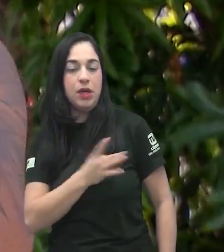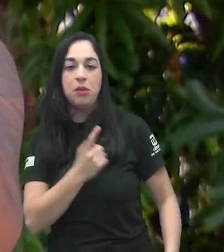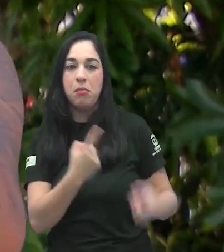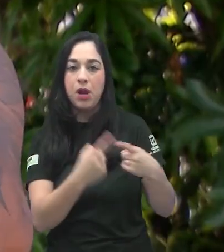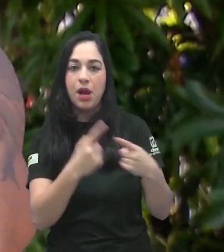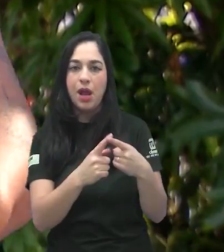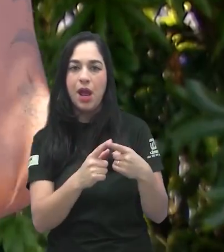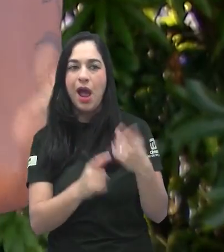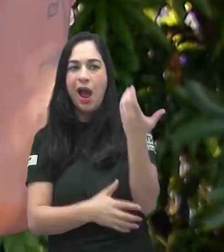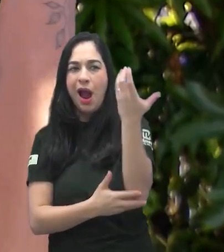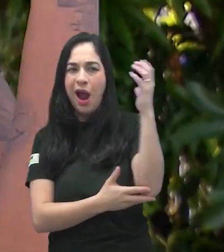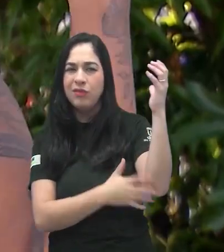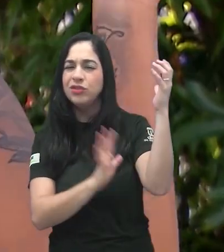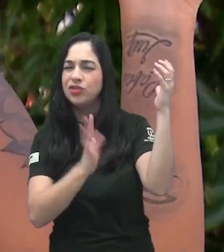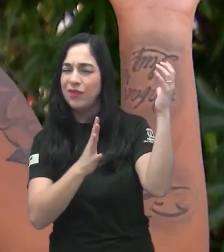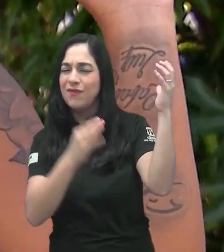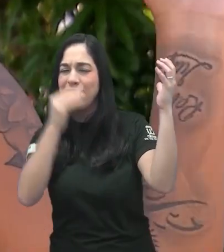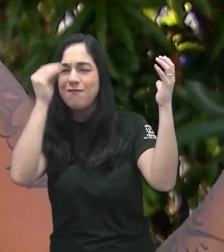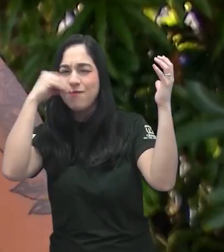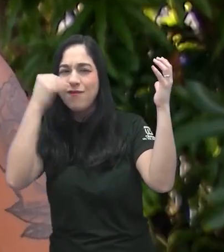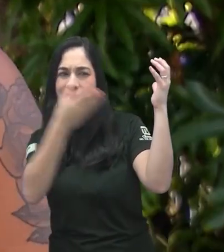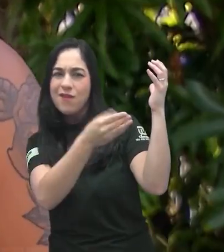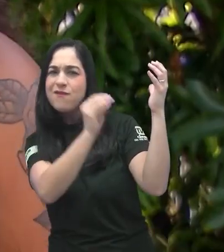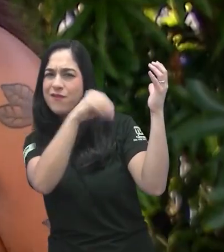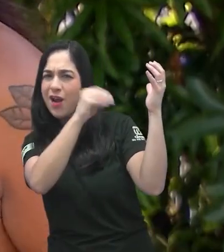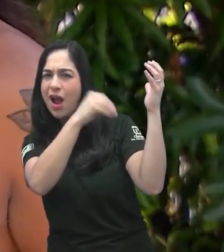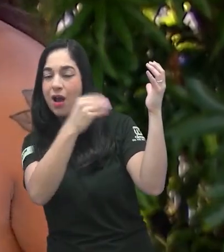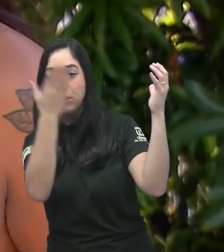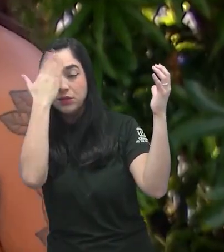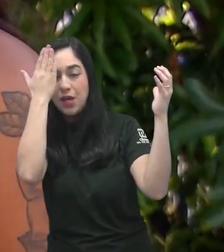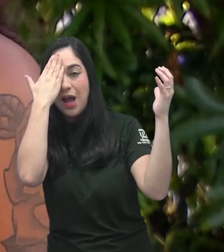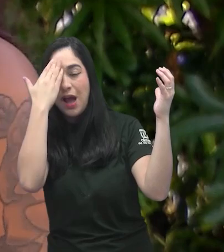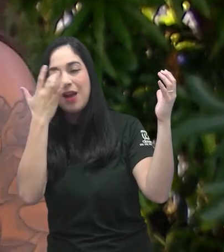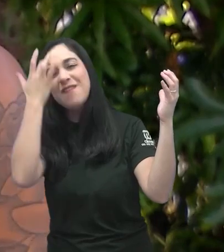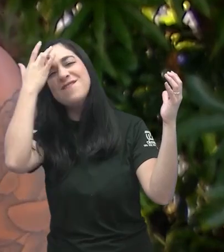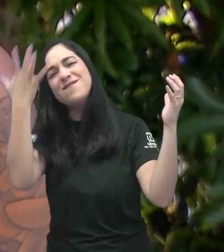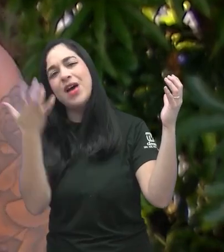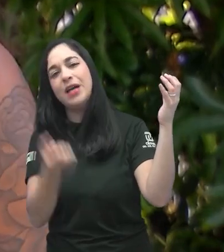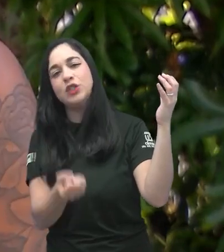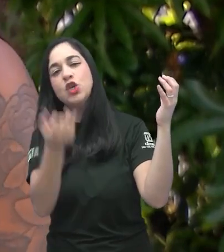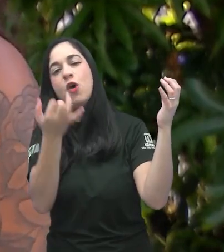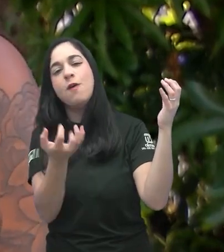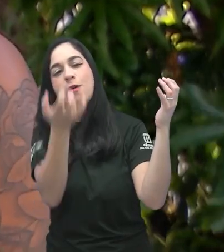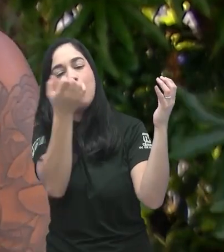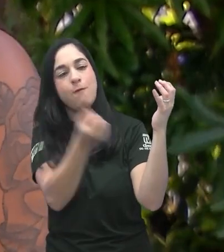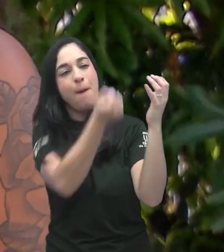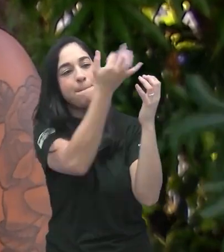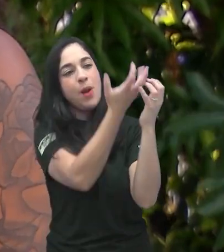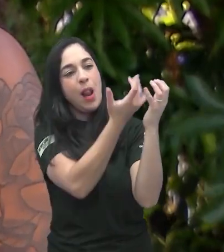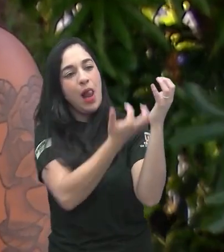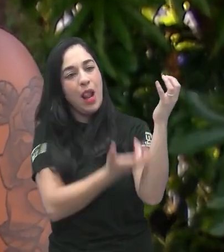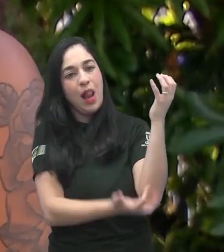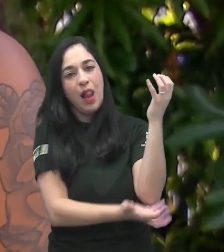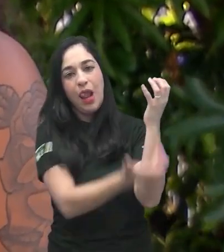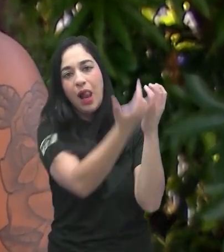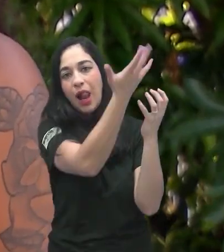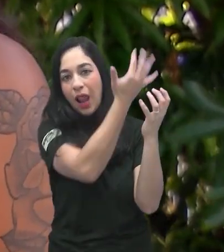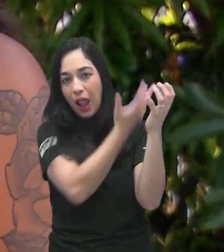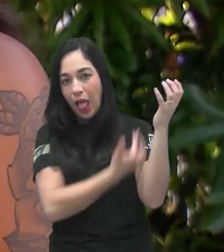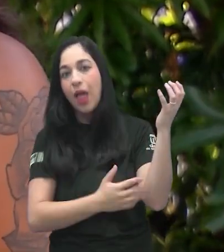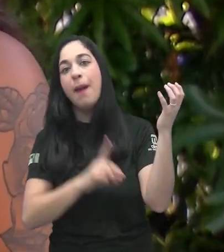Foi preocupação pelo fato, né, da árvore já estar um pouco meio comprometida também. E a gente sabe que fogo, assim, né, cai